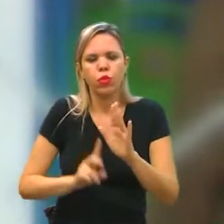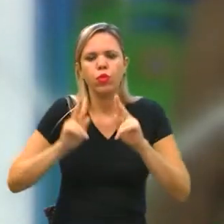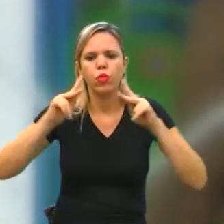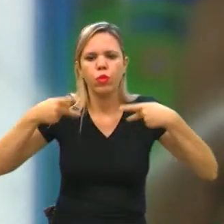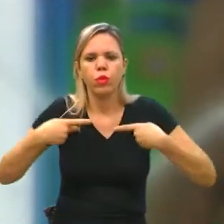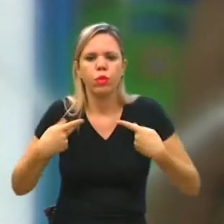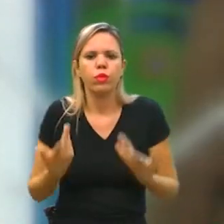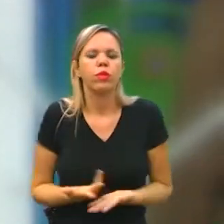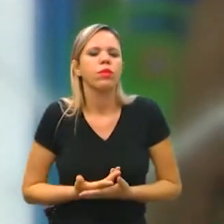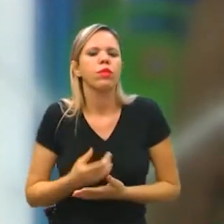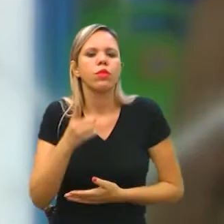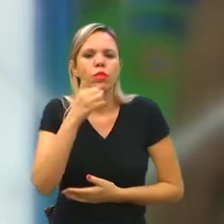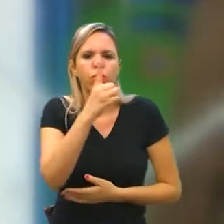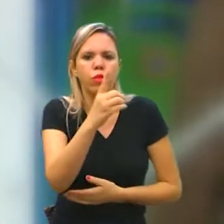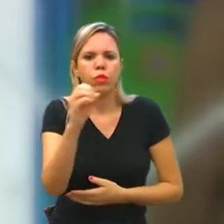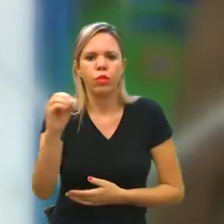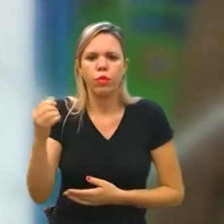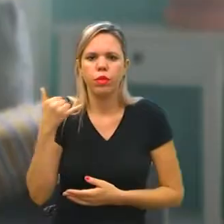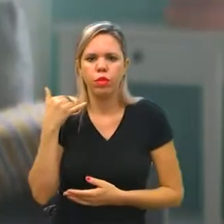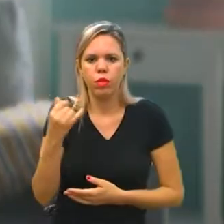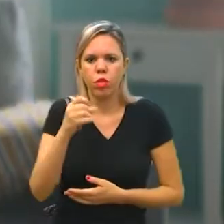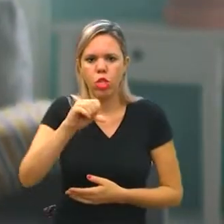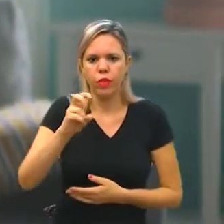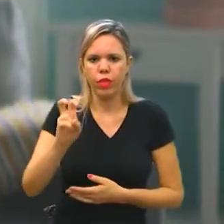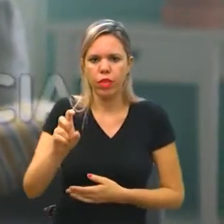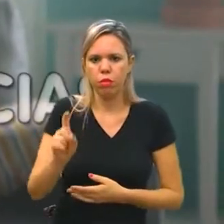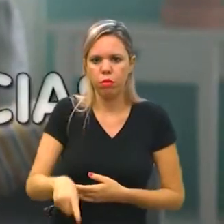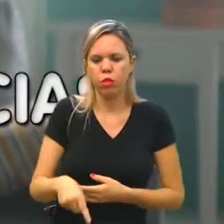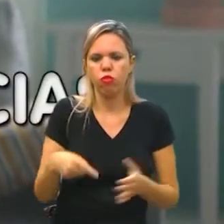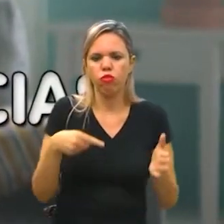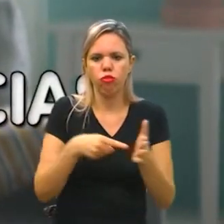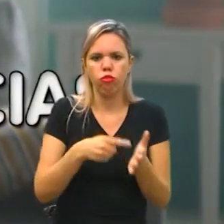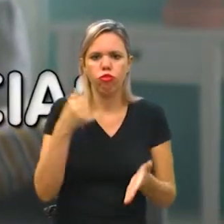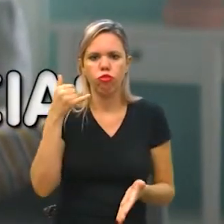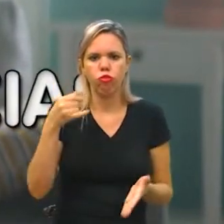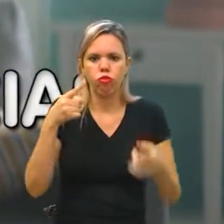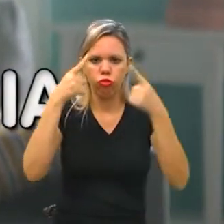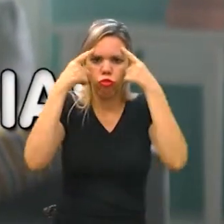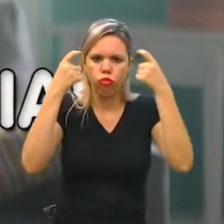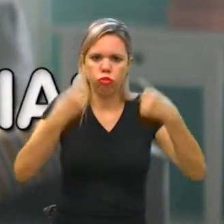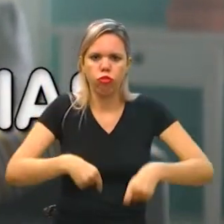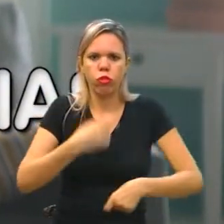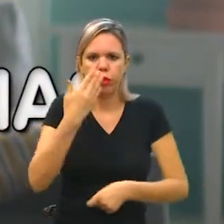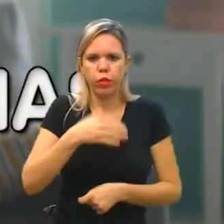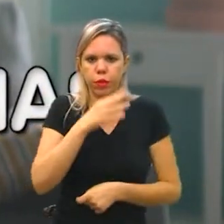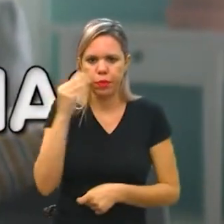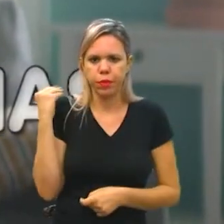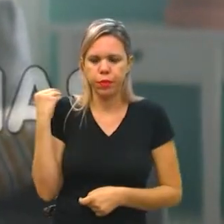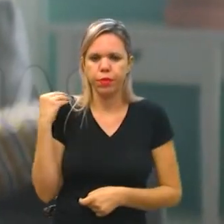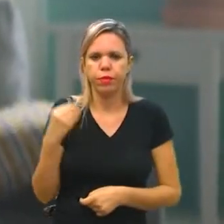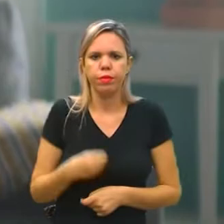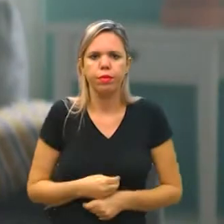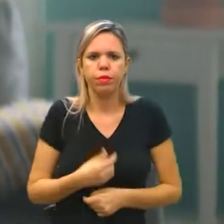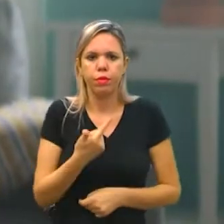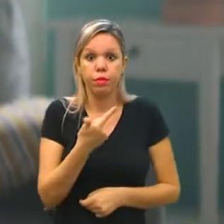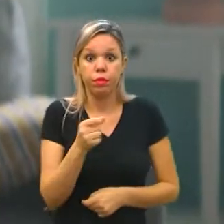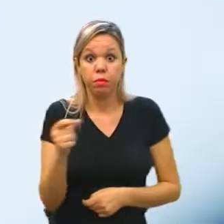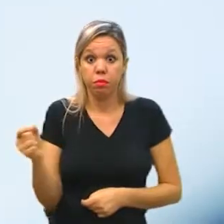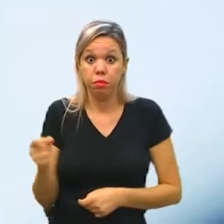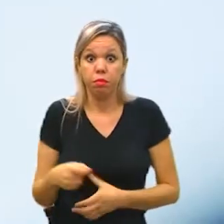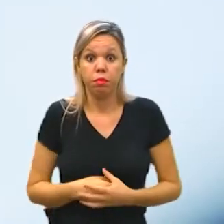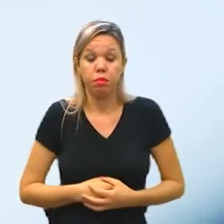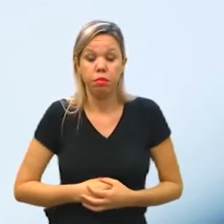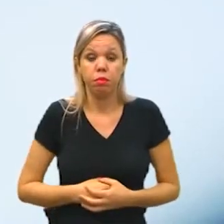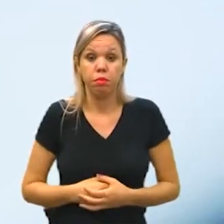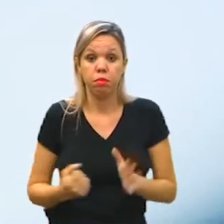dos Direitos Humanos, o Disque 100 teve 95 mil denúncias de violência contra crianças e adolescentes